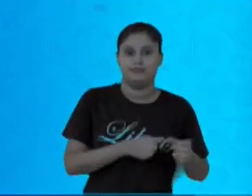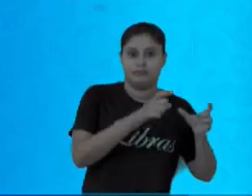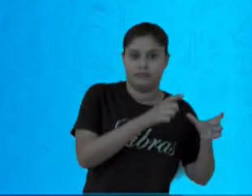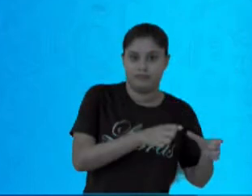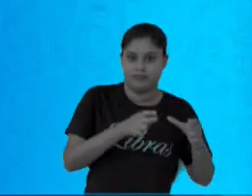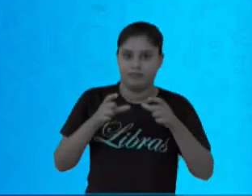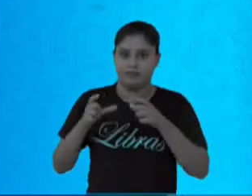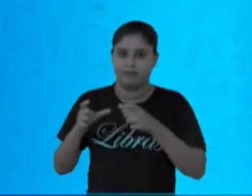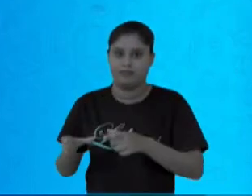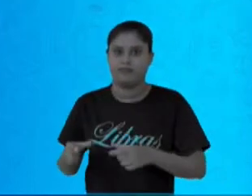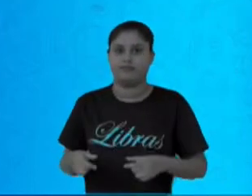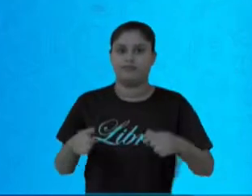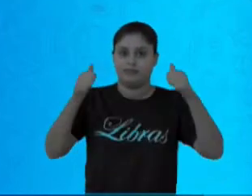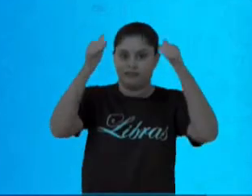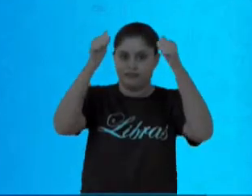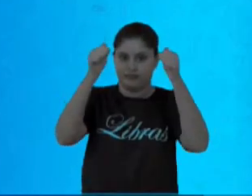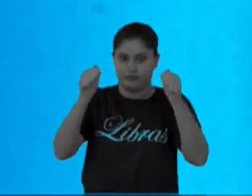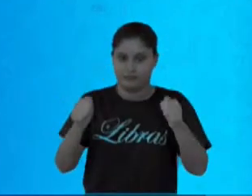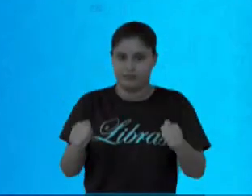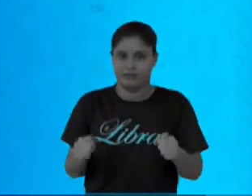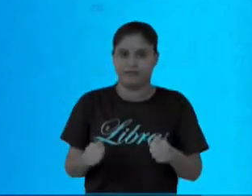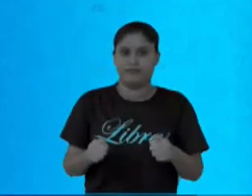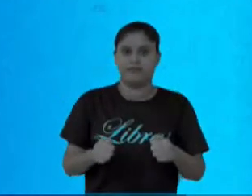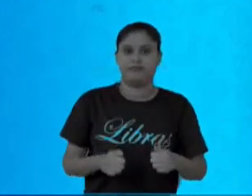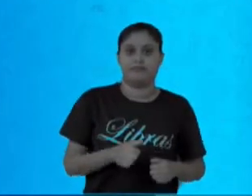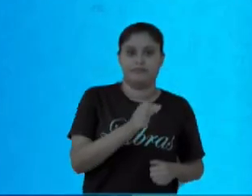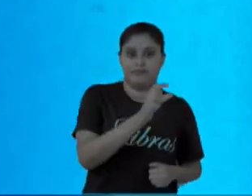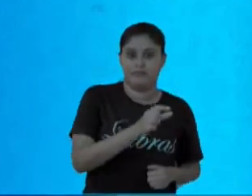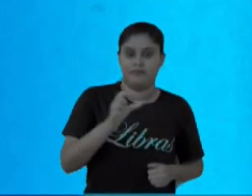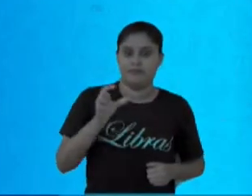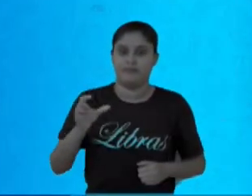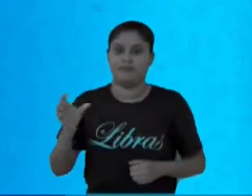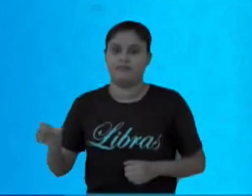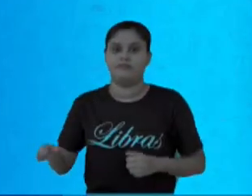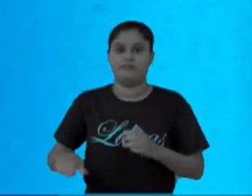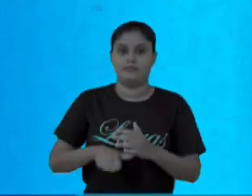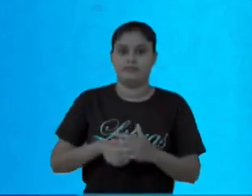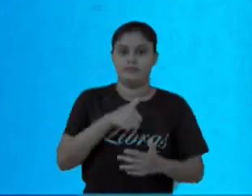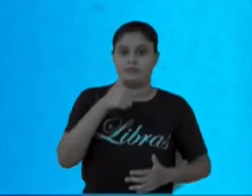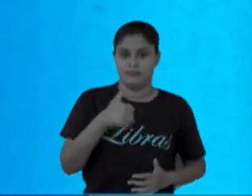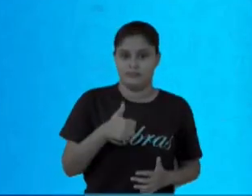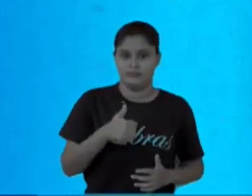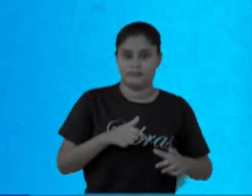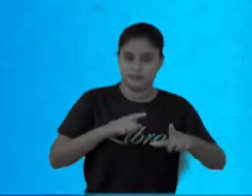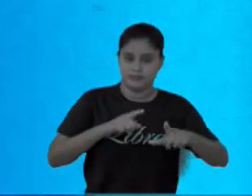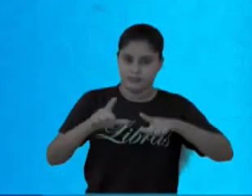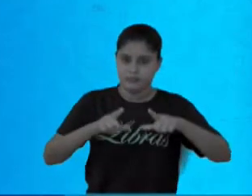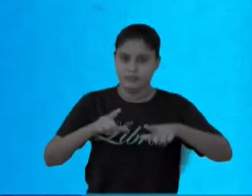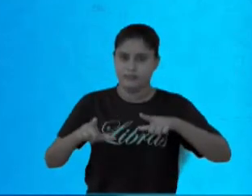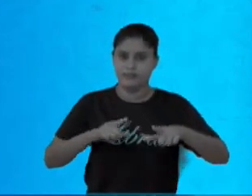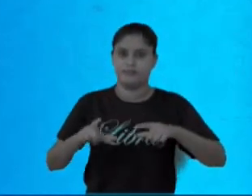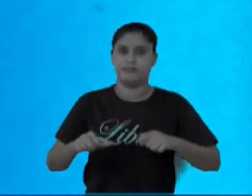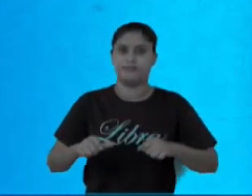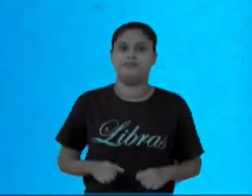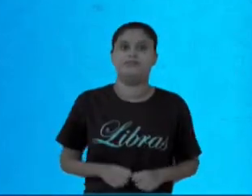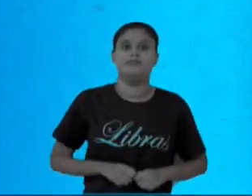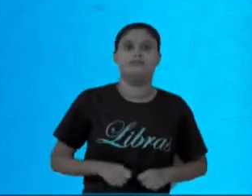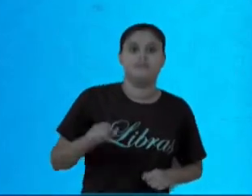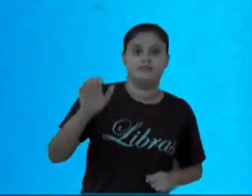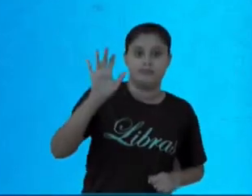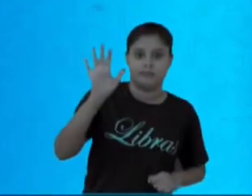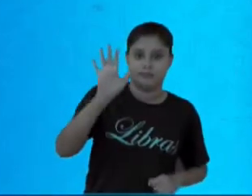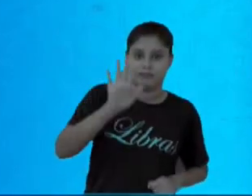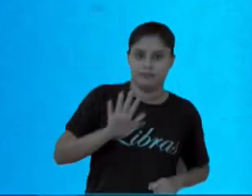classifica, né, as formas de trabalho de cada uma. Então, primeiro, nós iremos trabalhar sobre a zona rural.